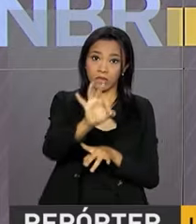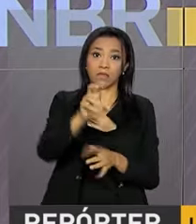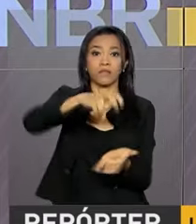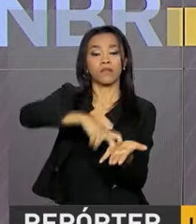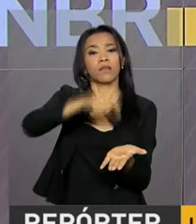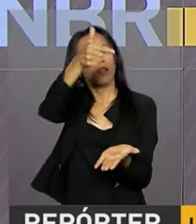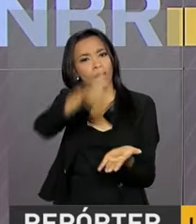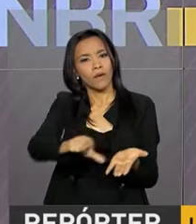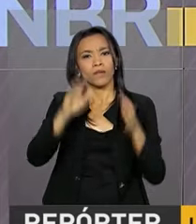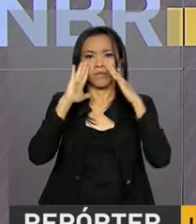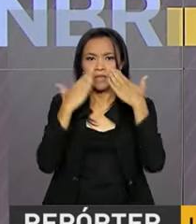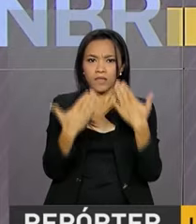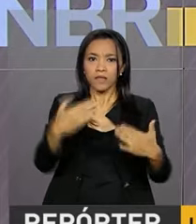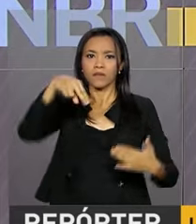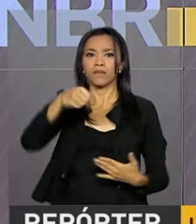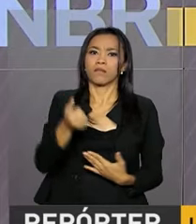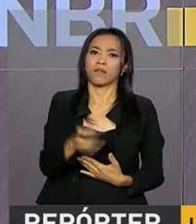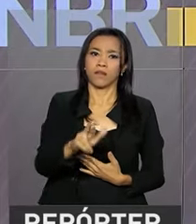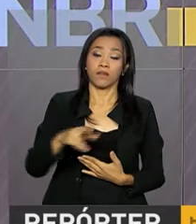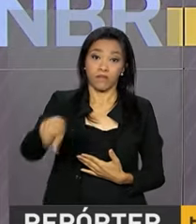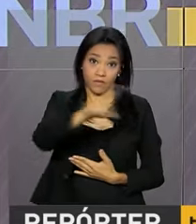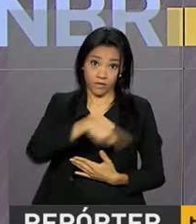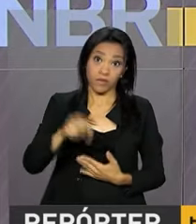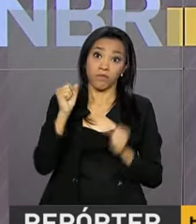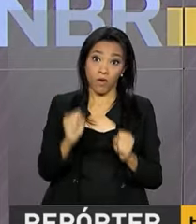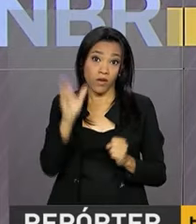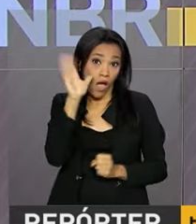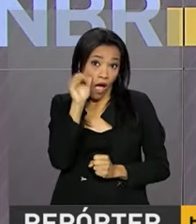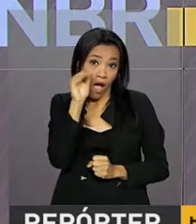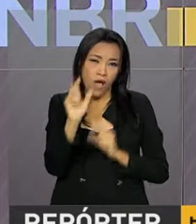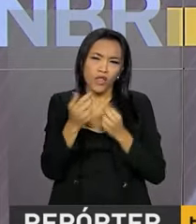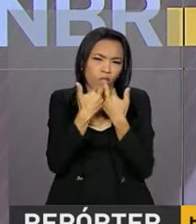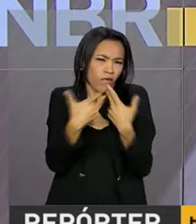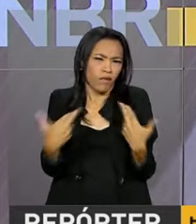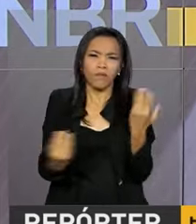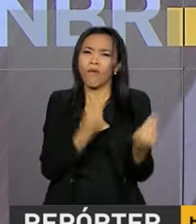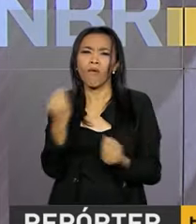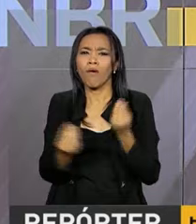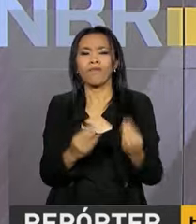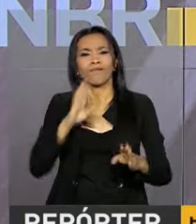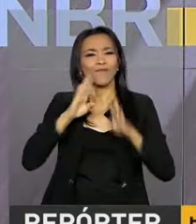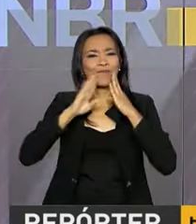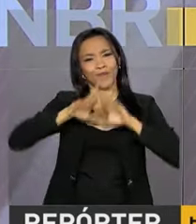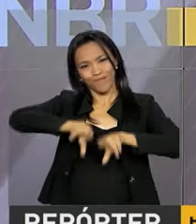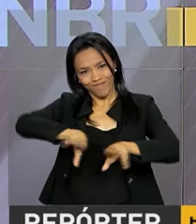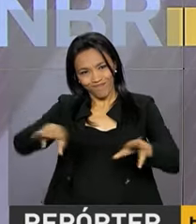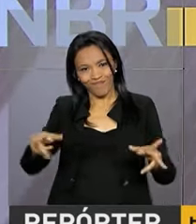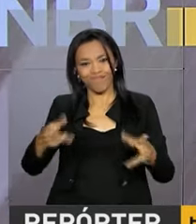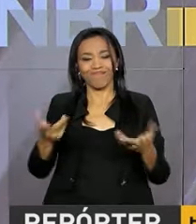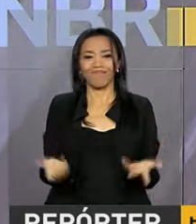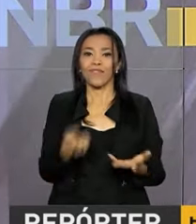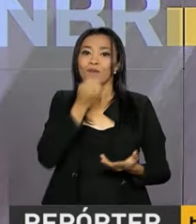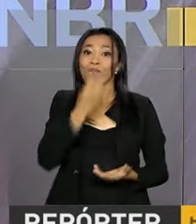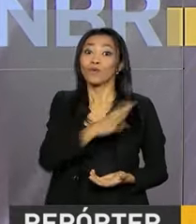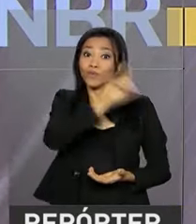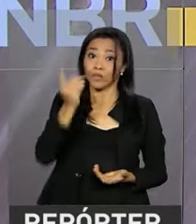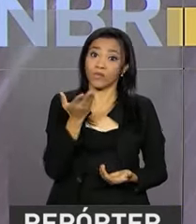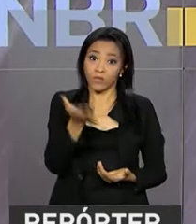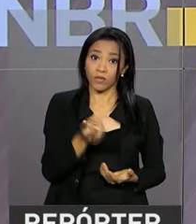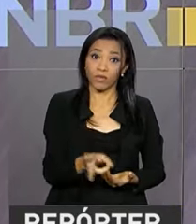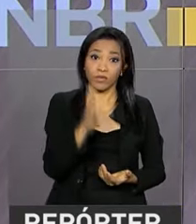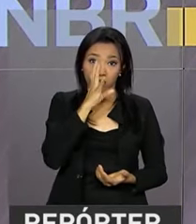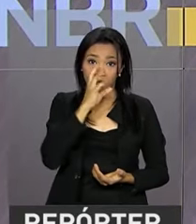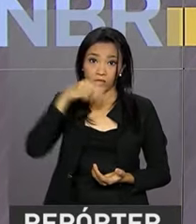na próxima edição do repórter nbr você pode acompanhar também as novidades pelas nossas redes sociais o bom dia pra você